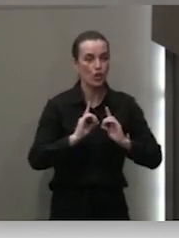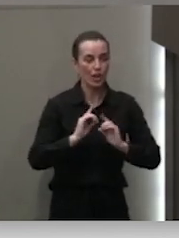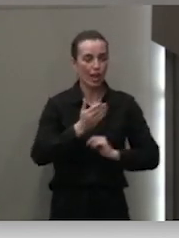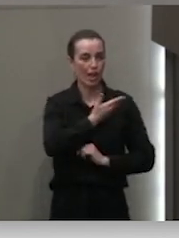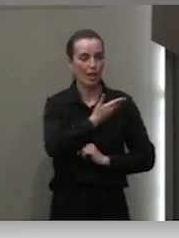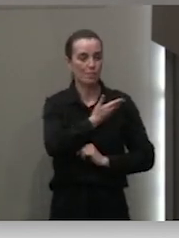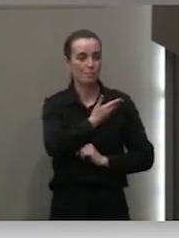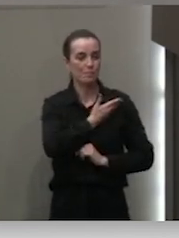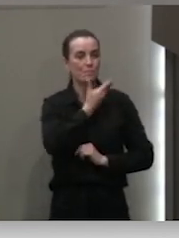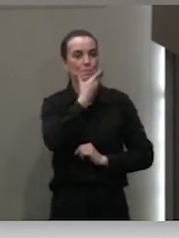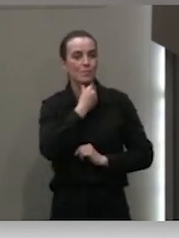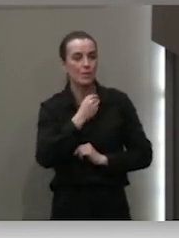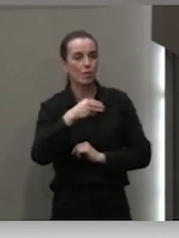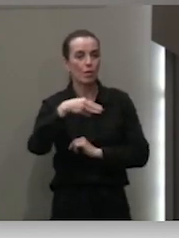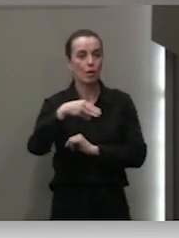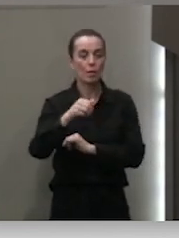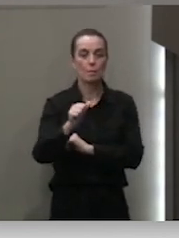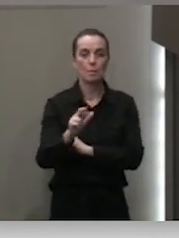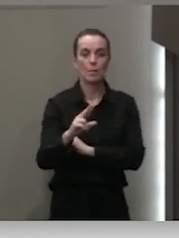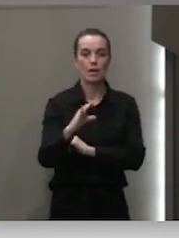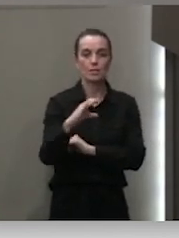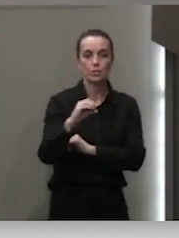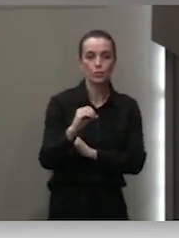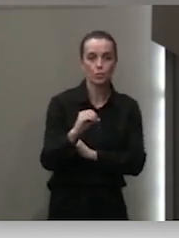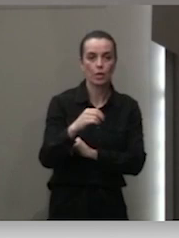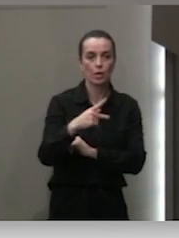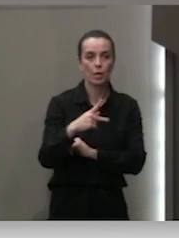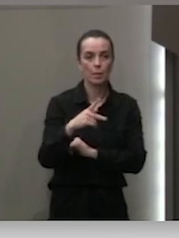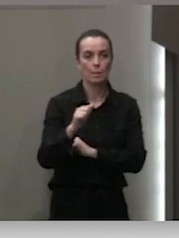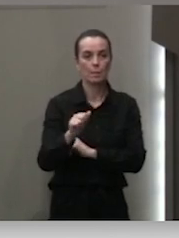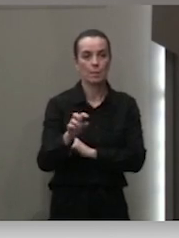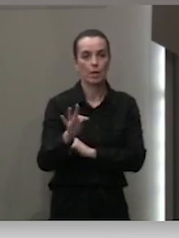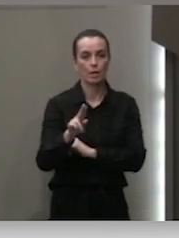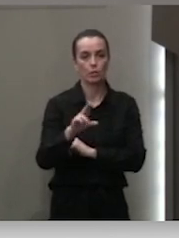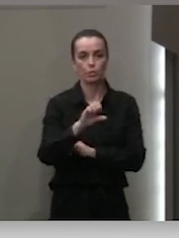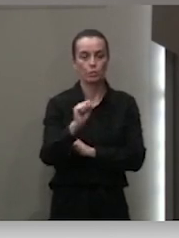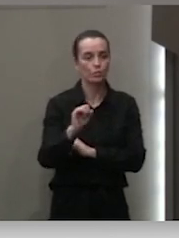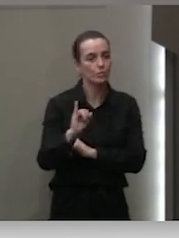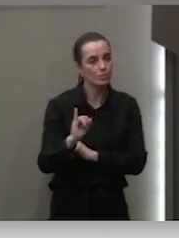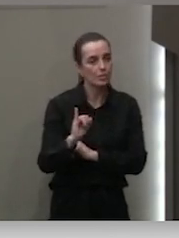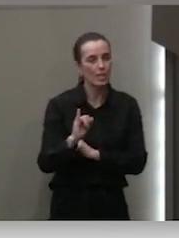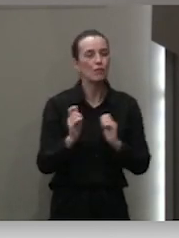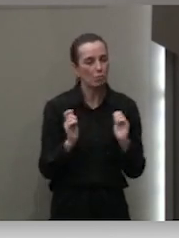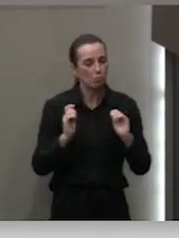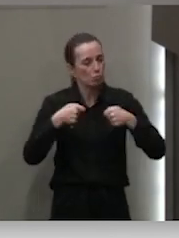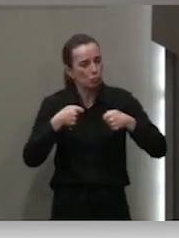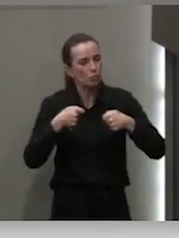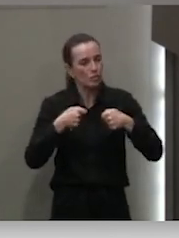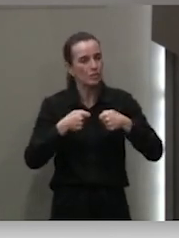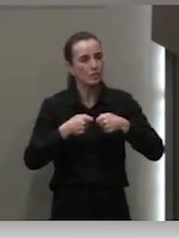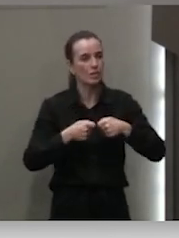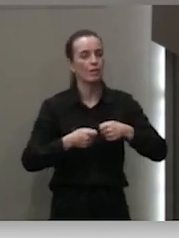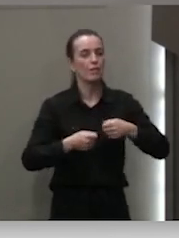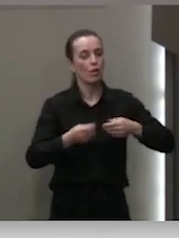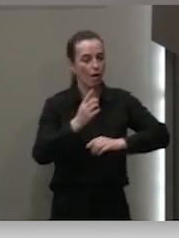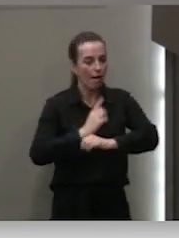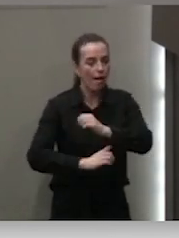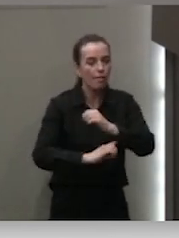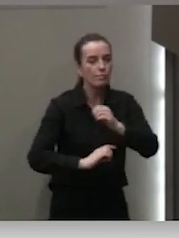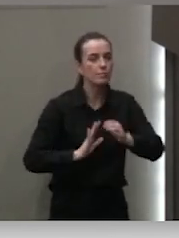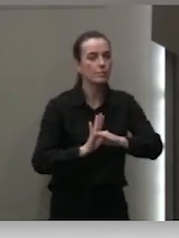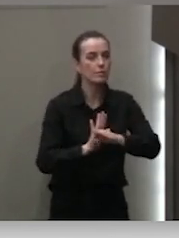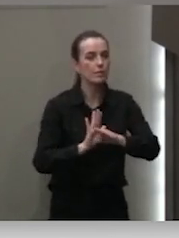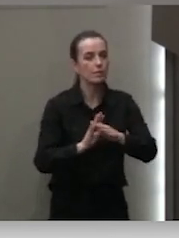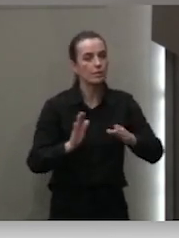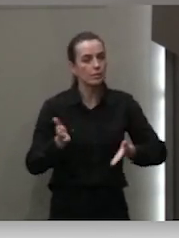amigo Márcio patuci onde foi possível atender durante o pior momento nos três dias nos três primeiros